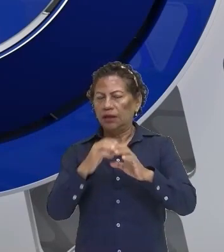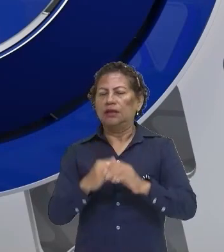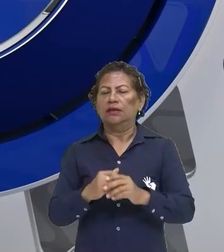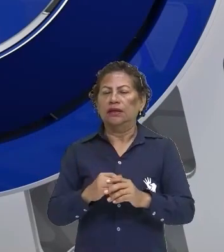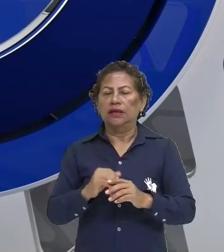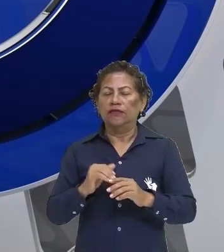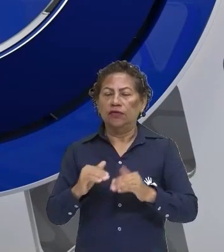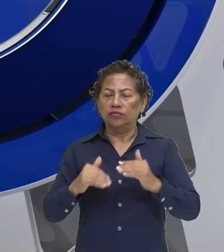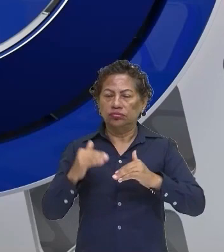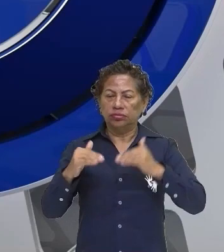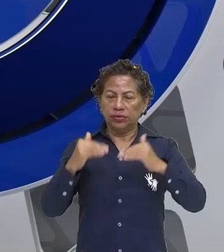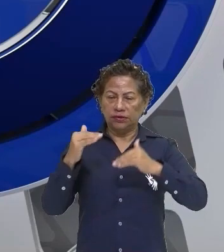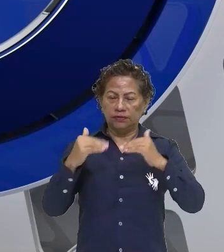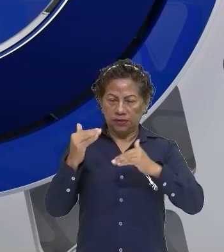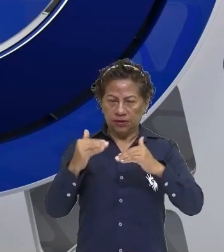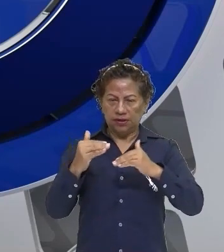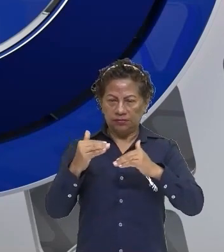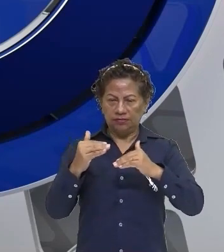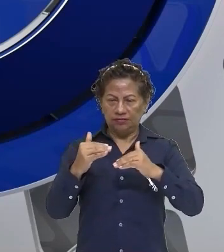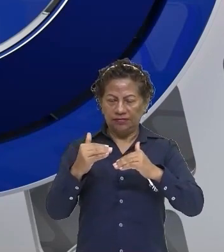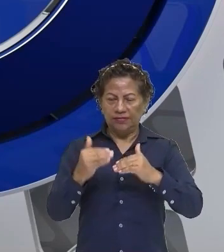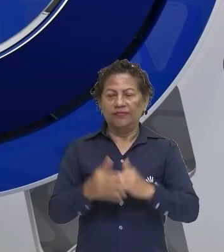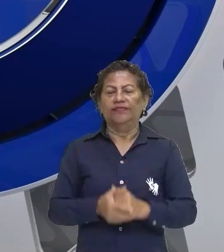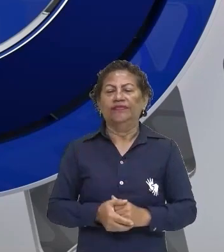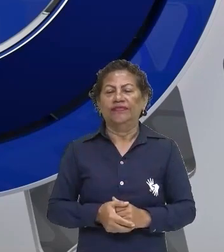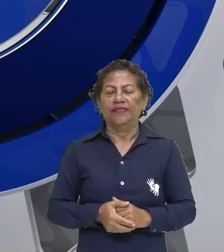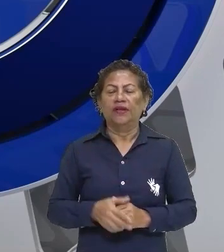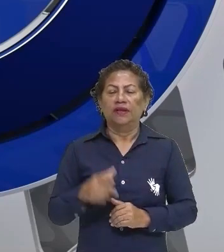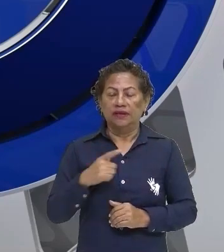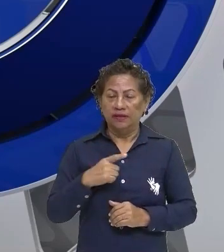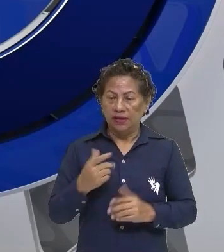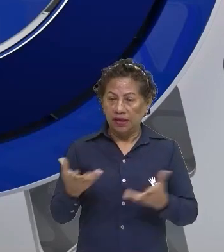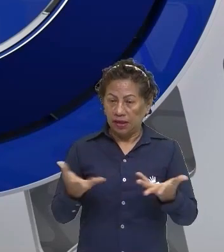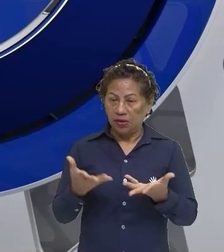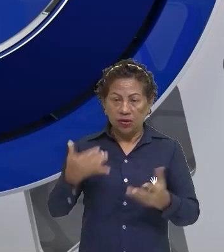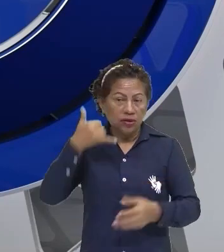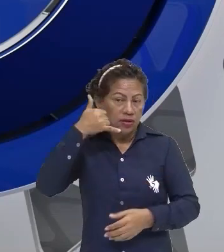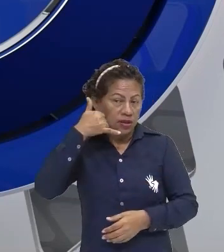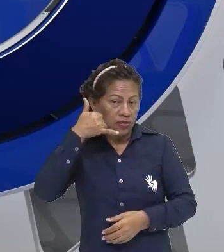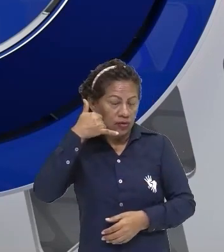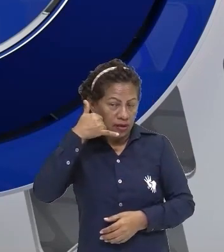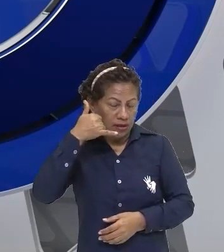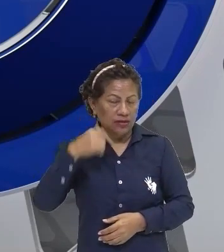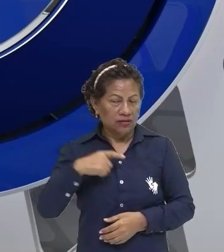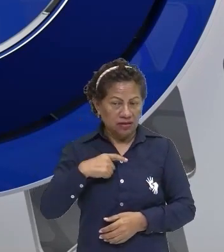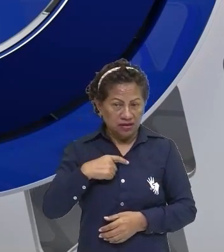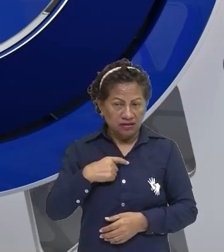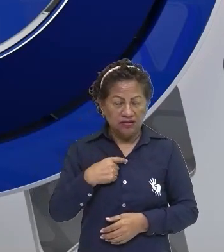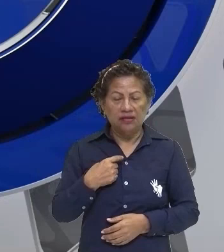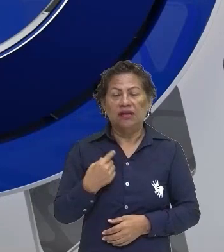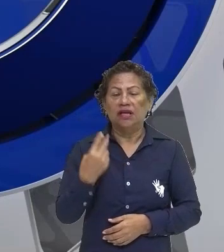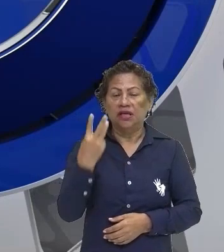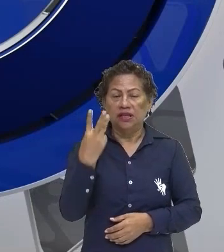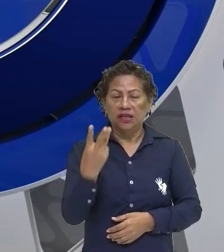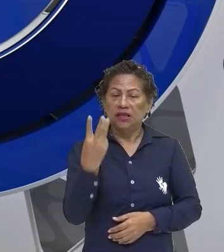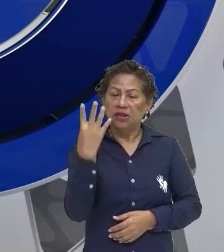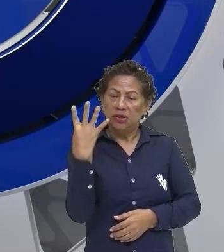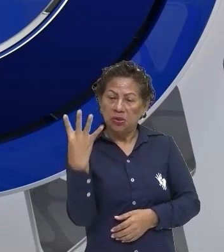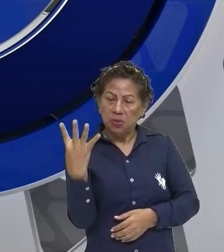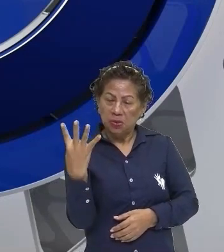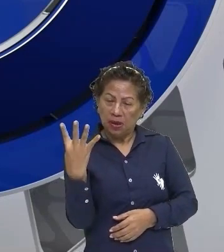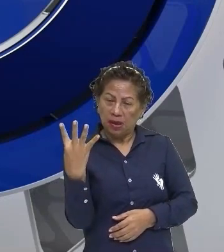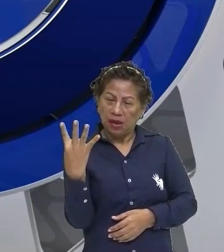evoluindo até a gente chegar nas câmeras que tem nos celulares. Tem celular que tem 3, 4 câmeras, né? As câmeras, elas vão ficando cada